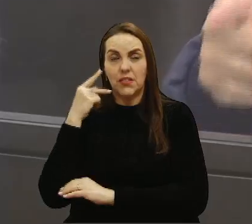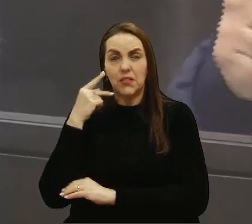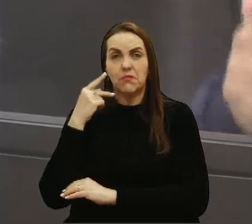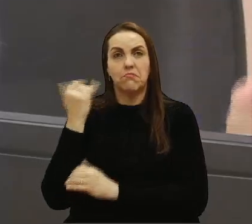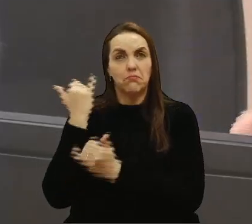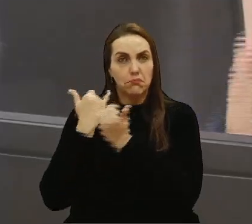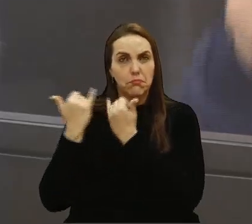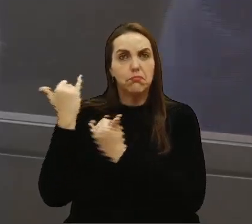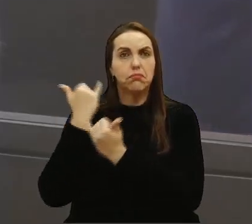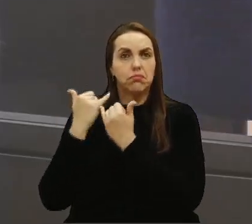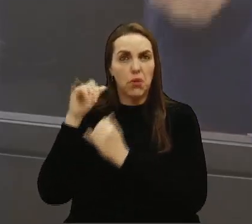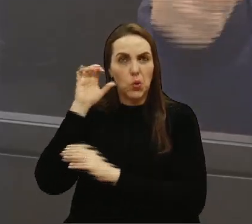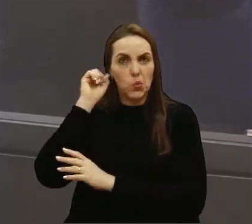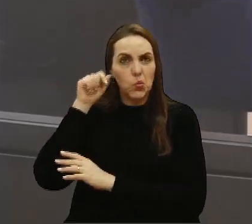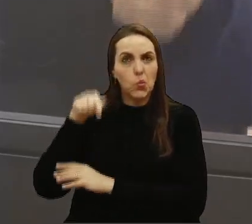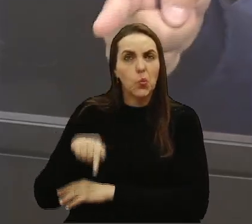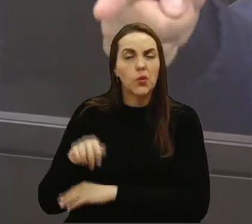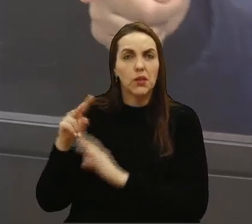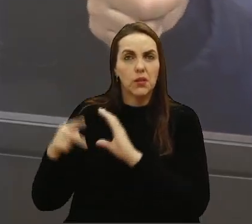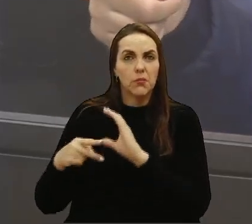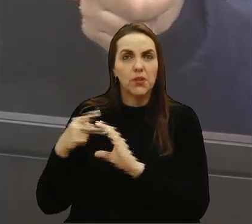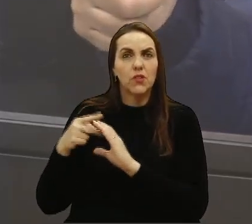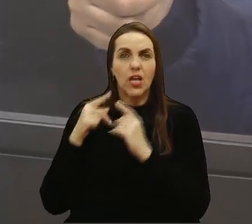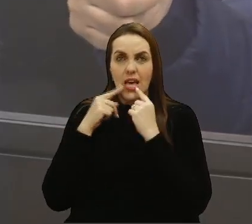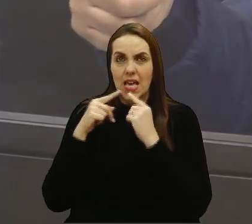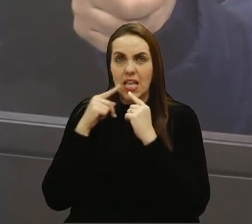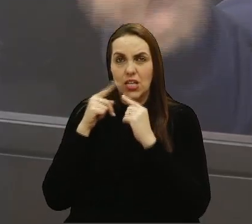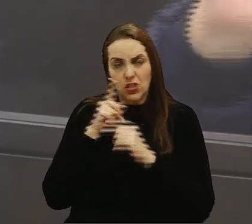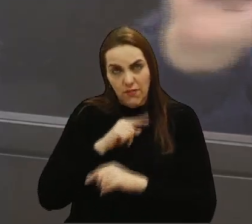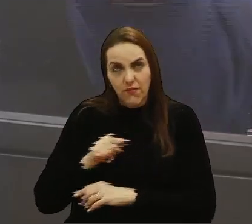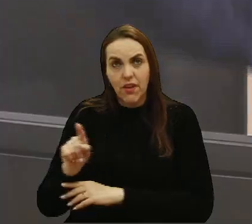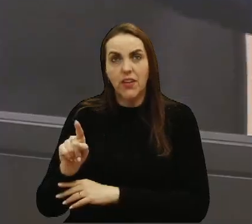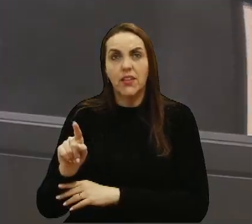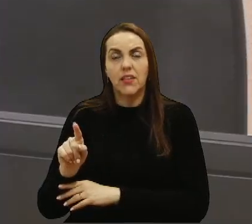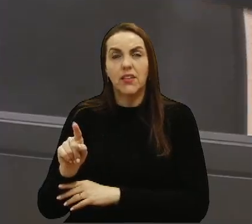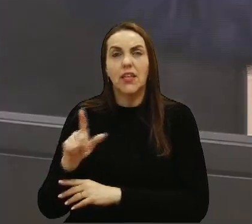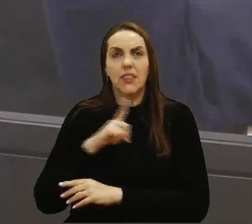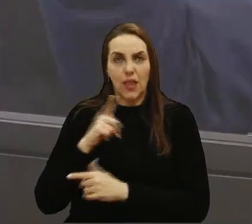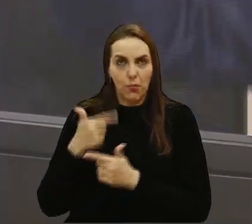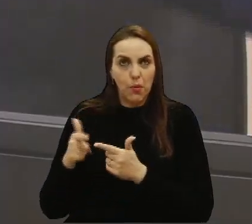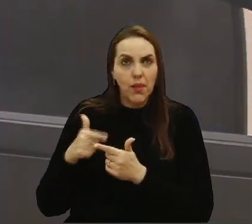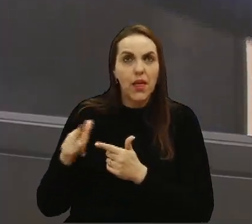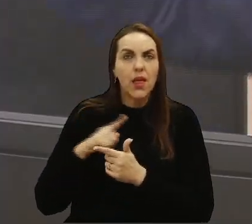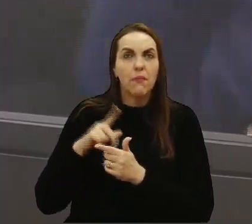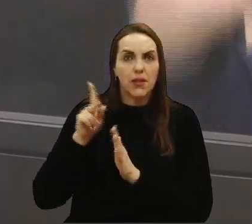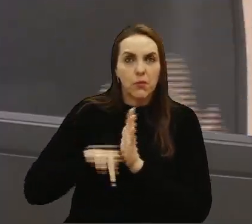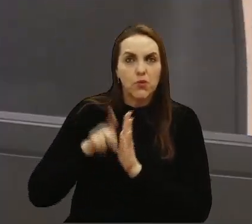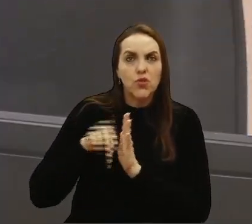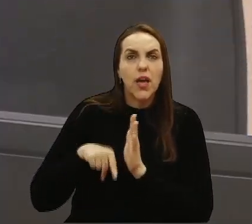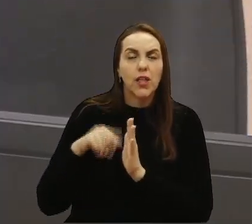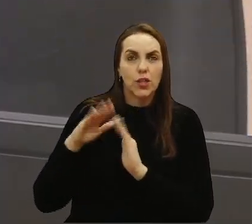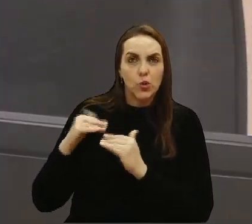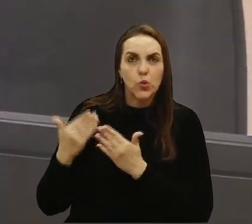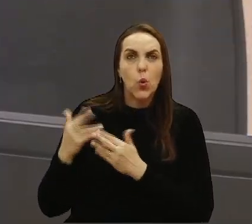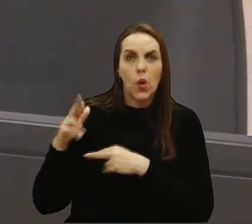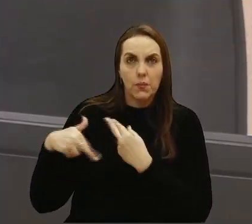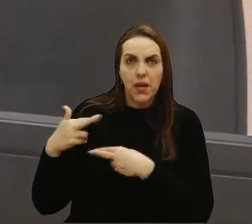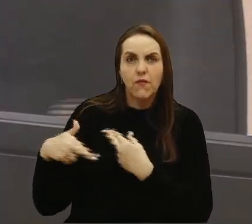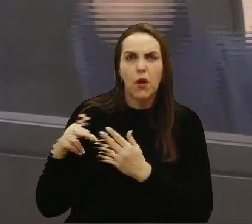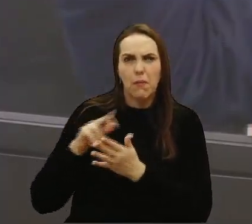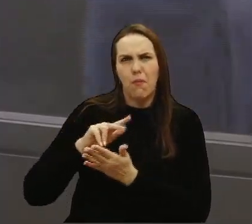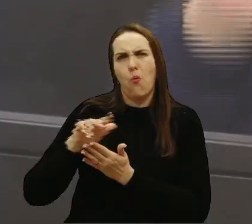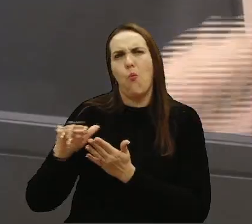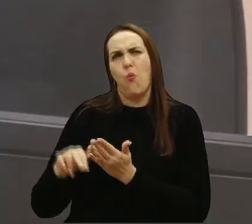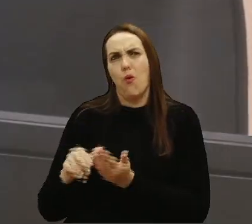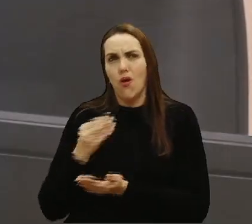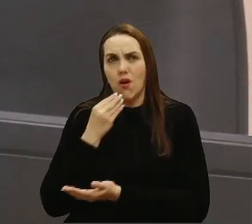essa casa, que quando tem crítica vai lá, tem problema, tem projeto, tem escola para reformar, tem as pencas.